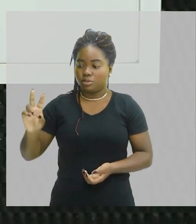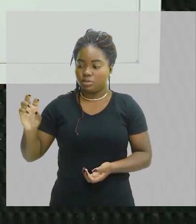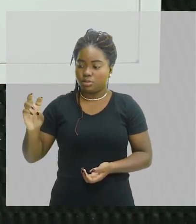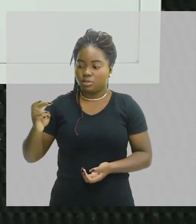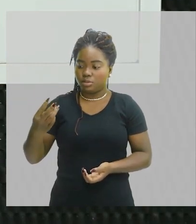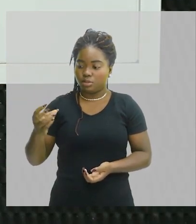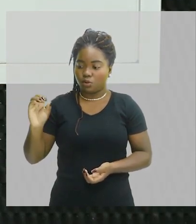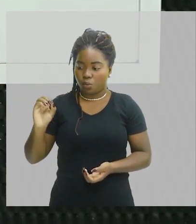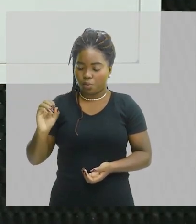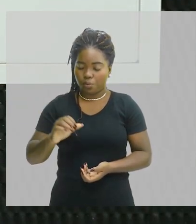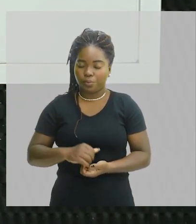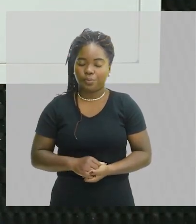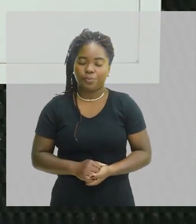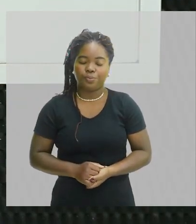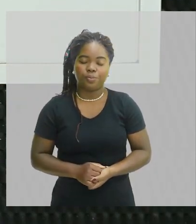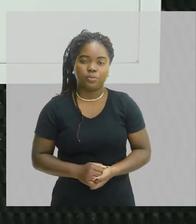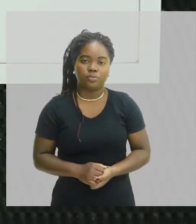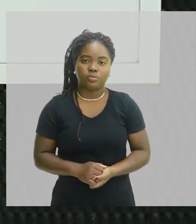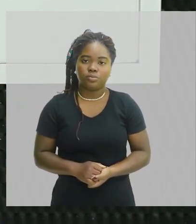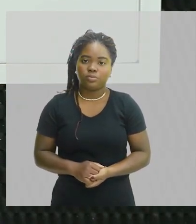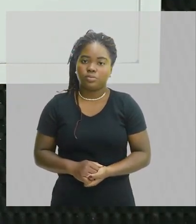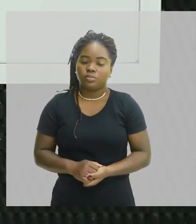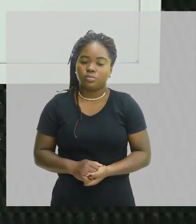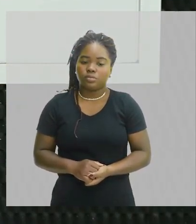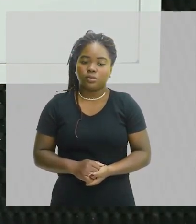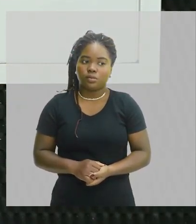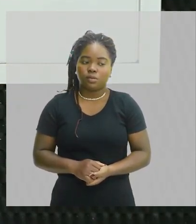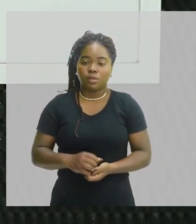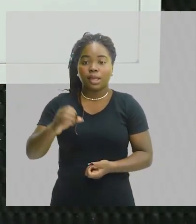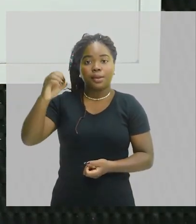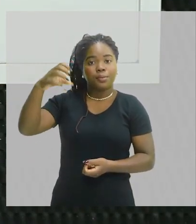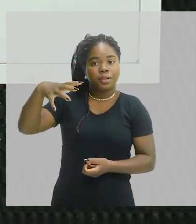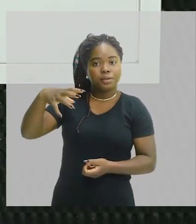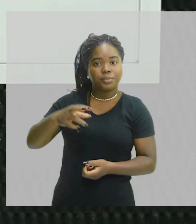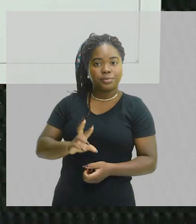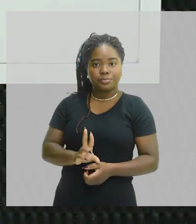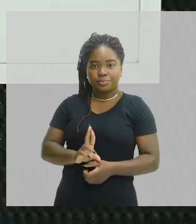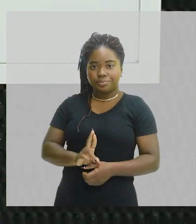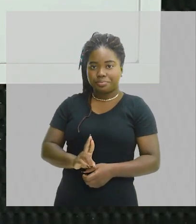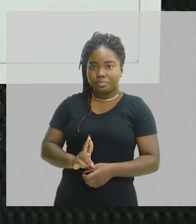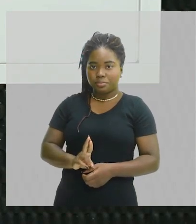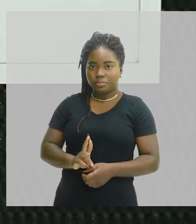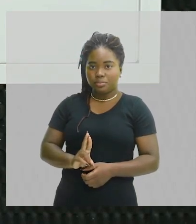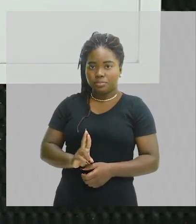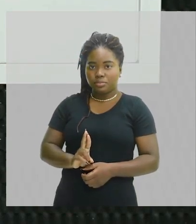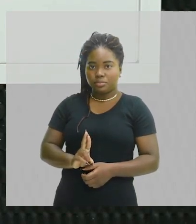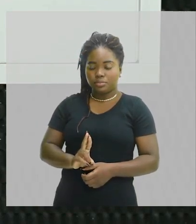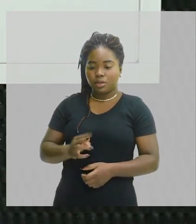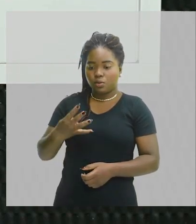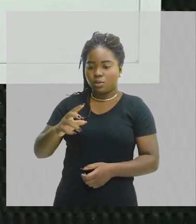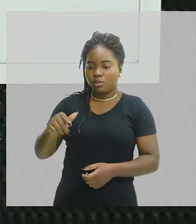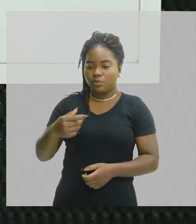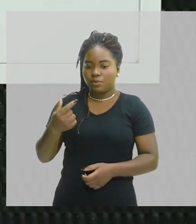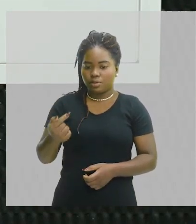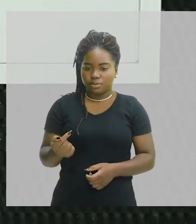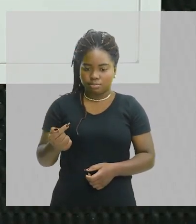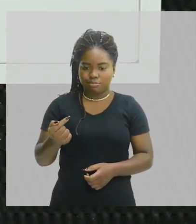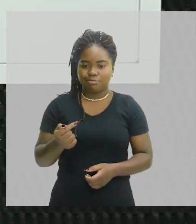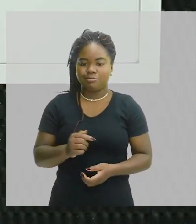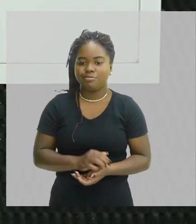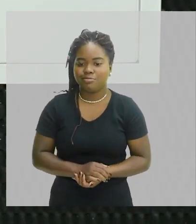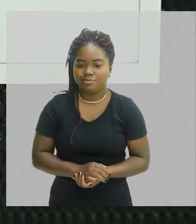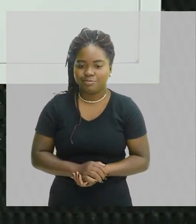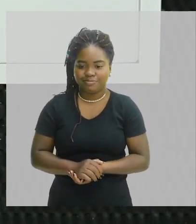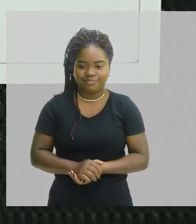Pronto. 3 ohm. E uma lâmpada de resistência 4,7, ó.